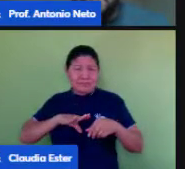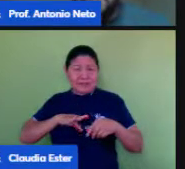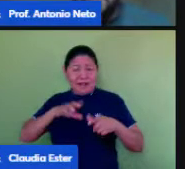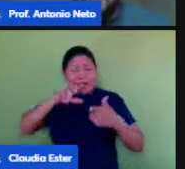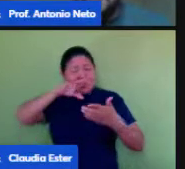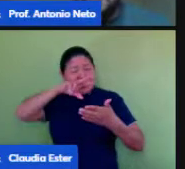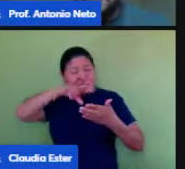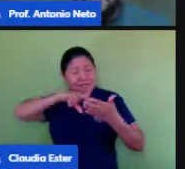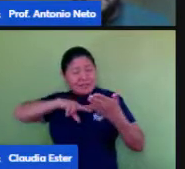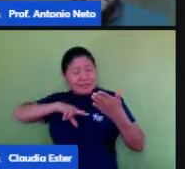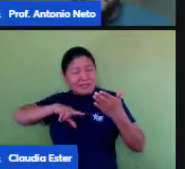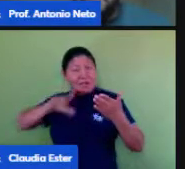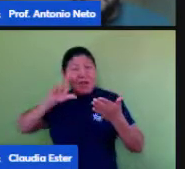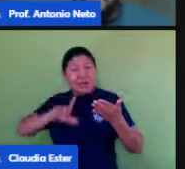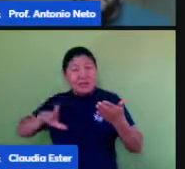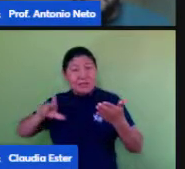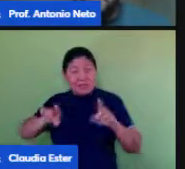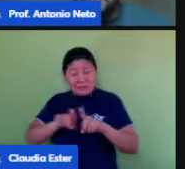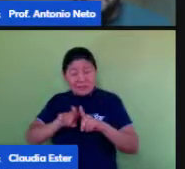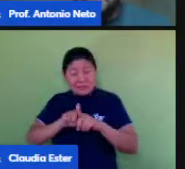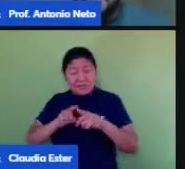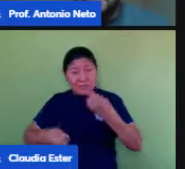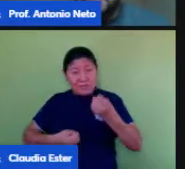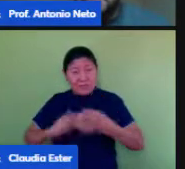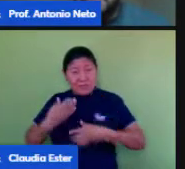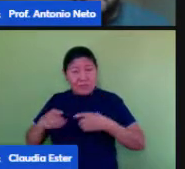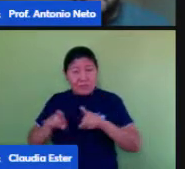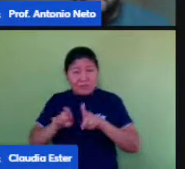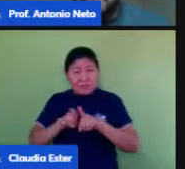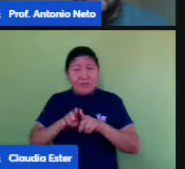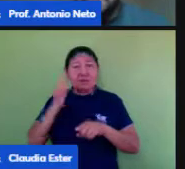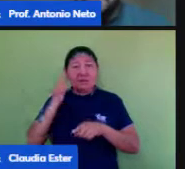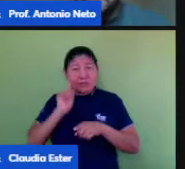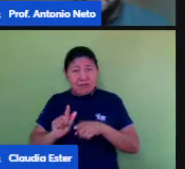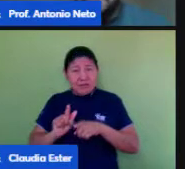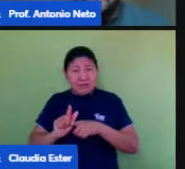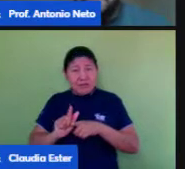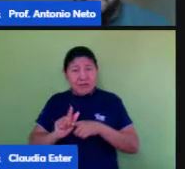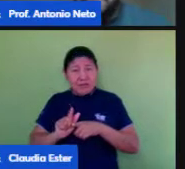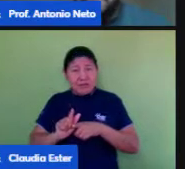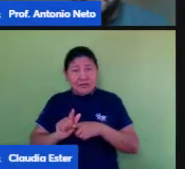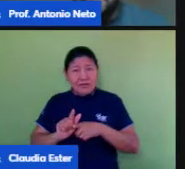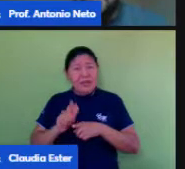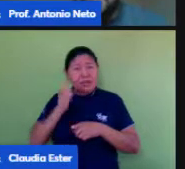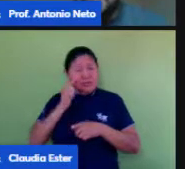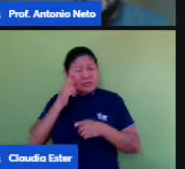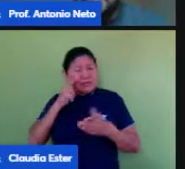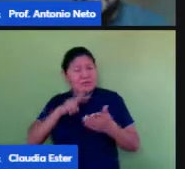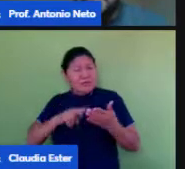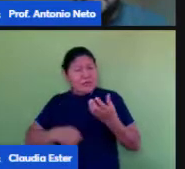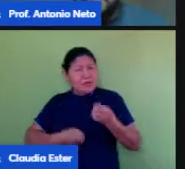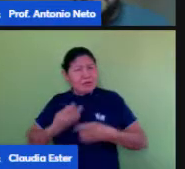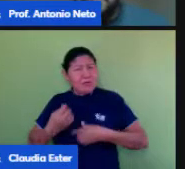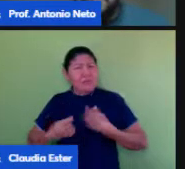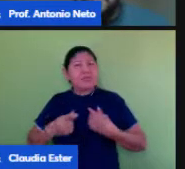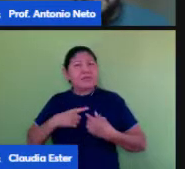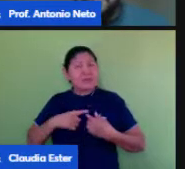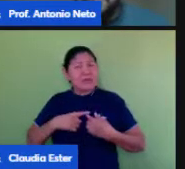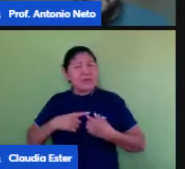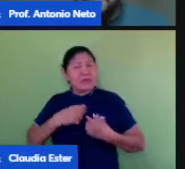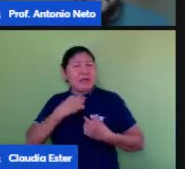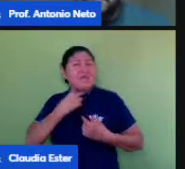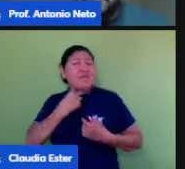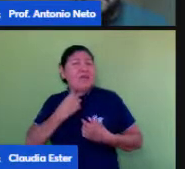ler? Como ele lê esse poema? Ele consegue entender que na leitura de um poema há uma entonação